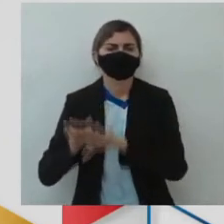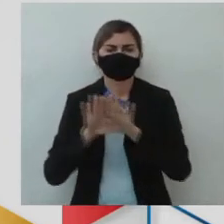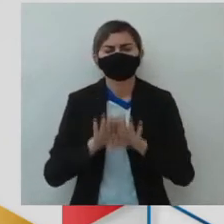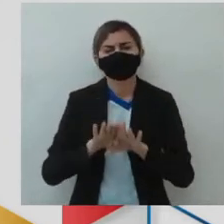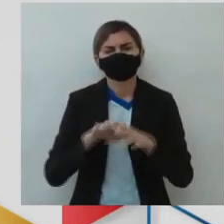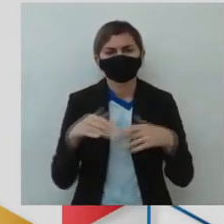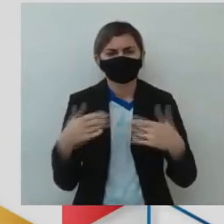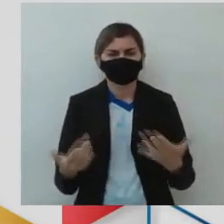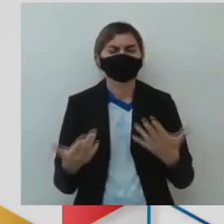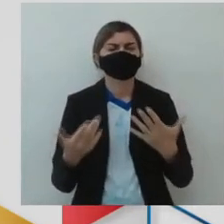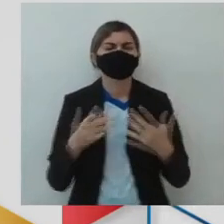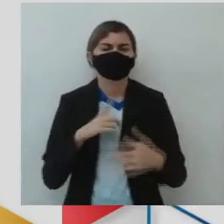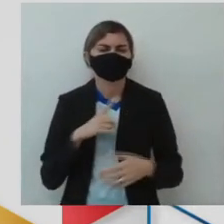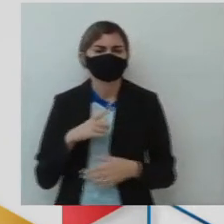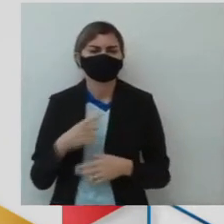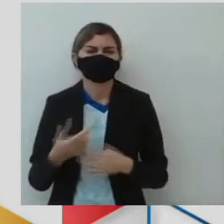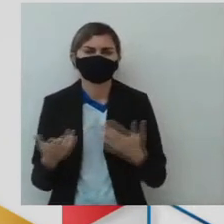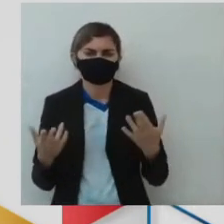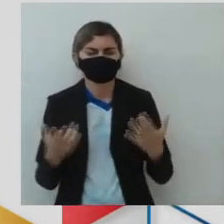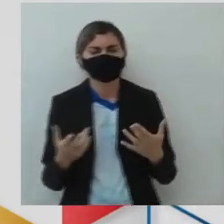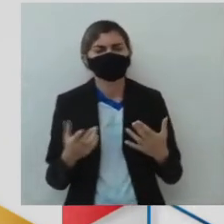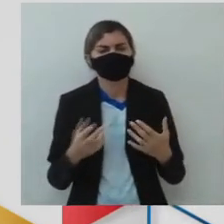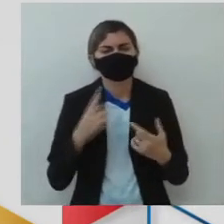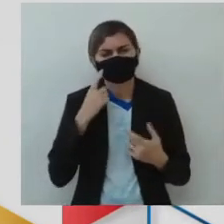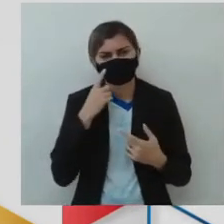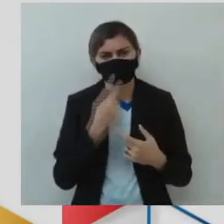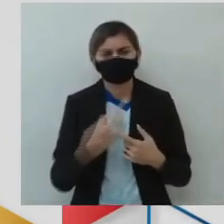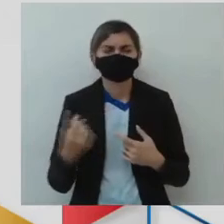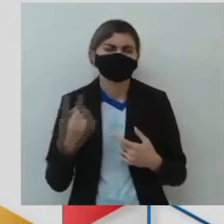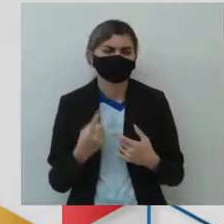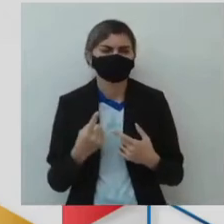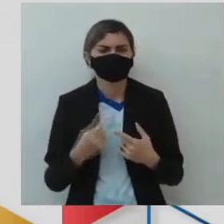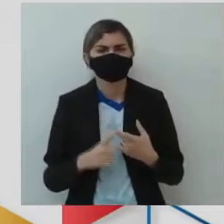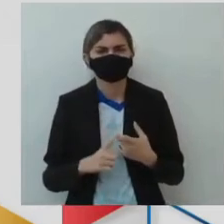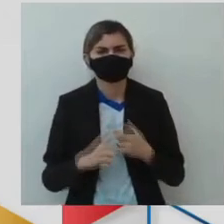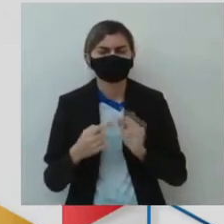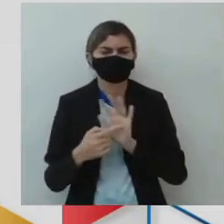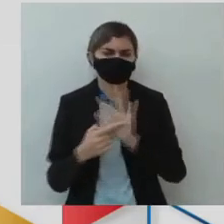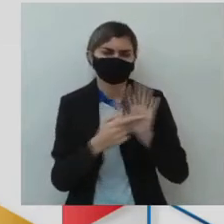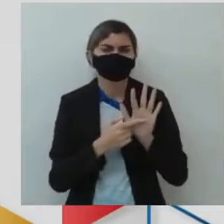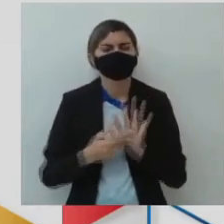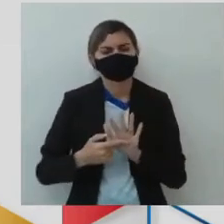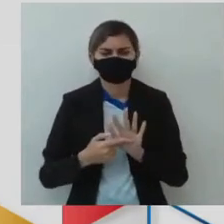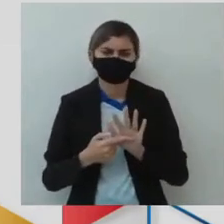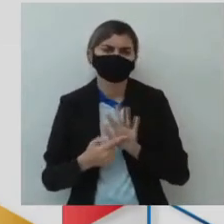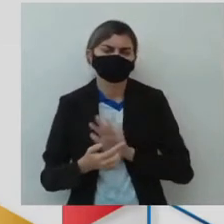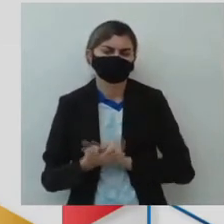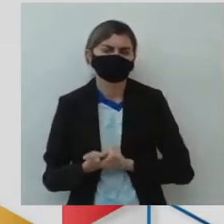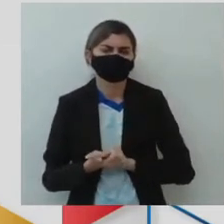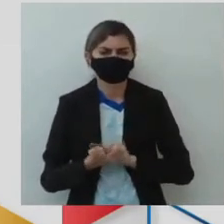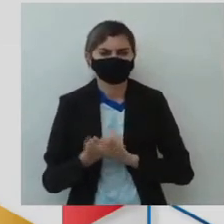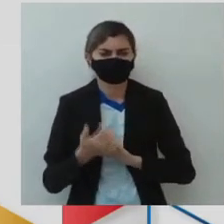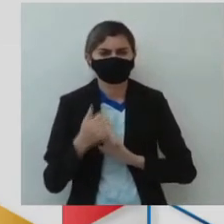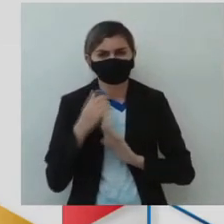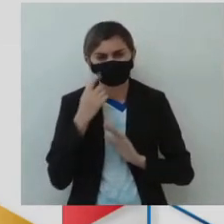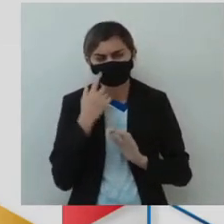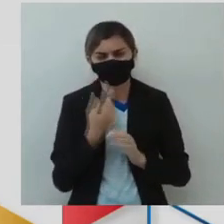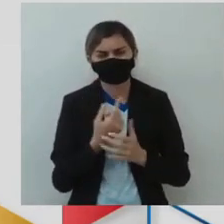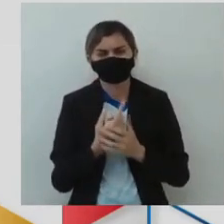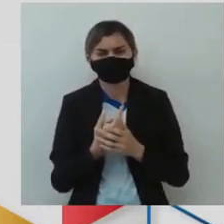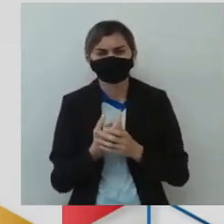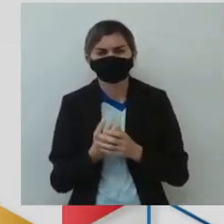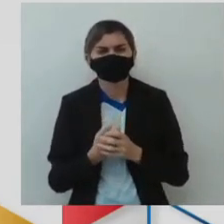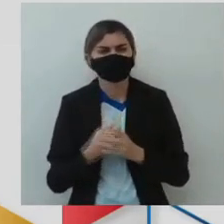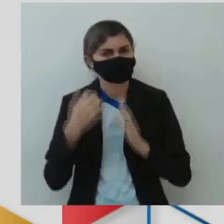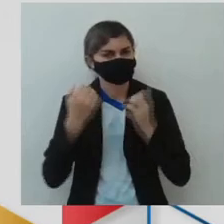ao é o não sai para os leitores da expository expository Class e-mail Professor at University